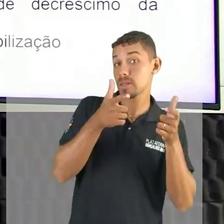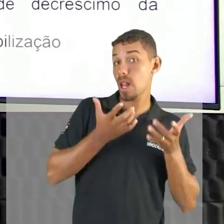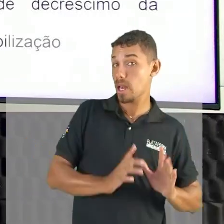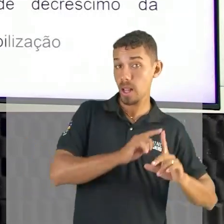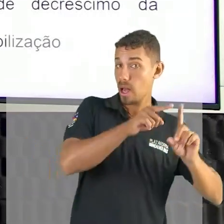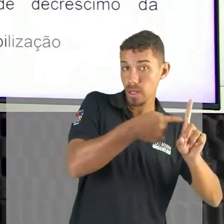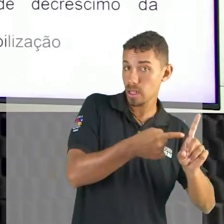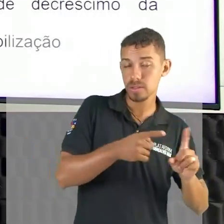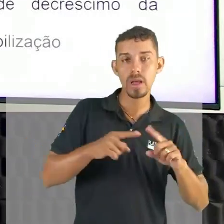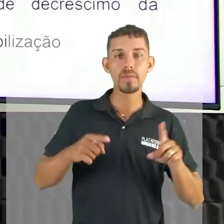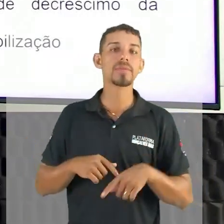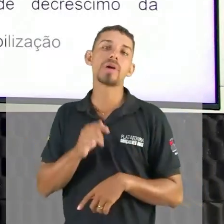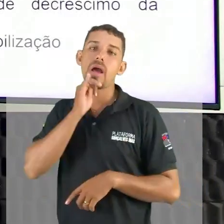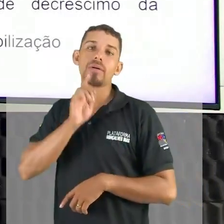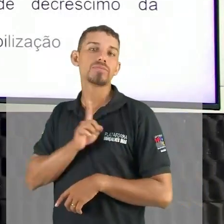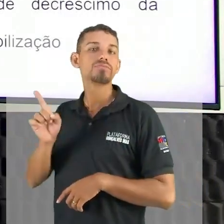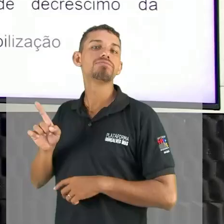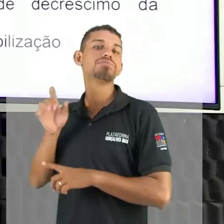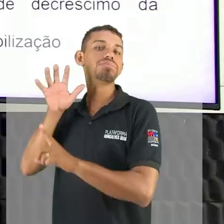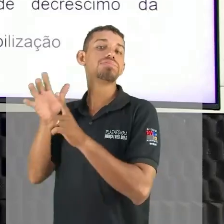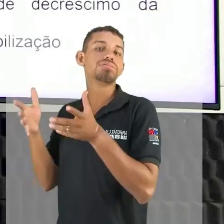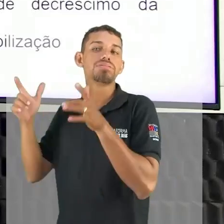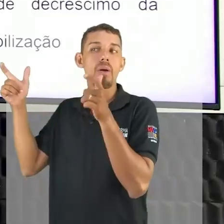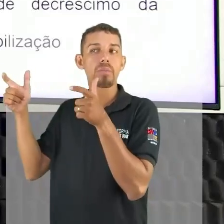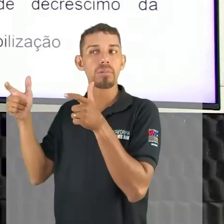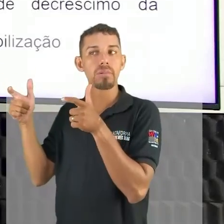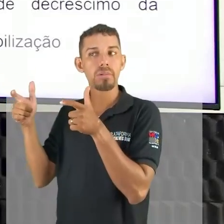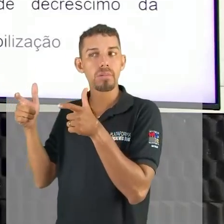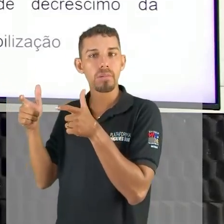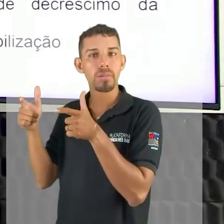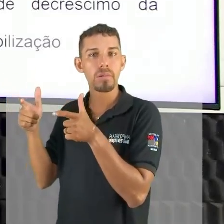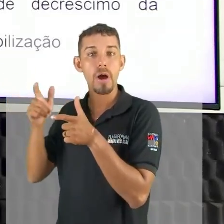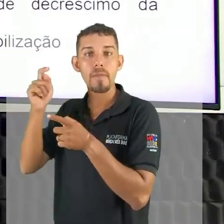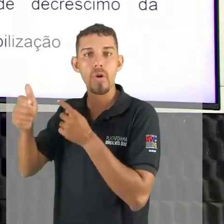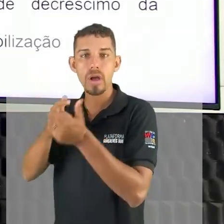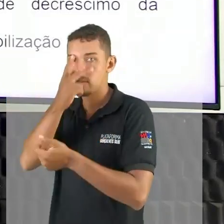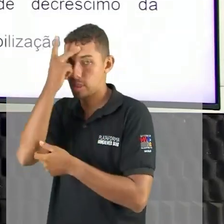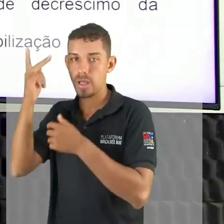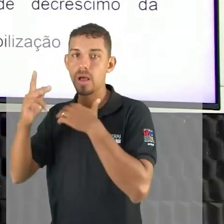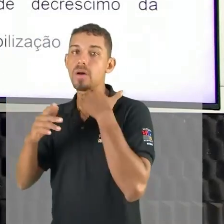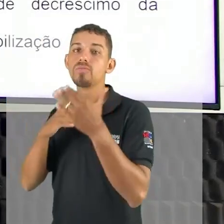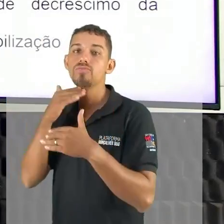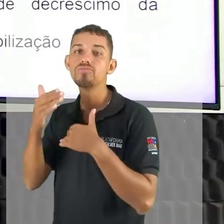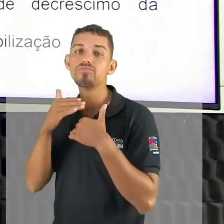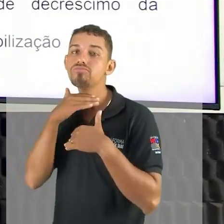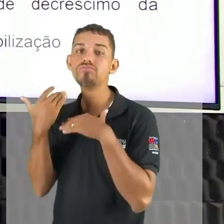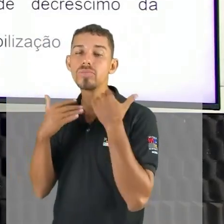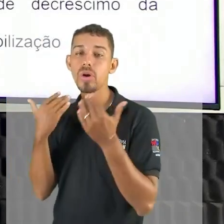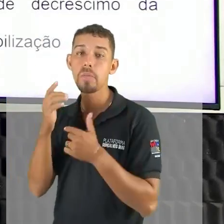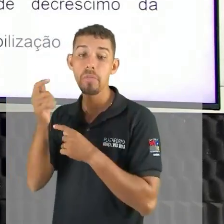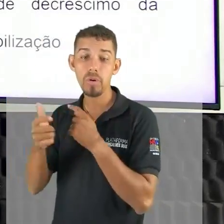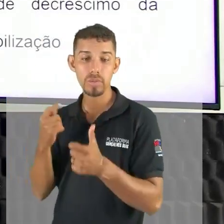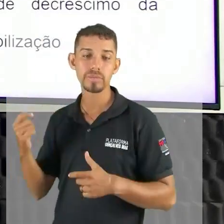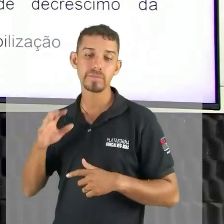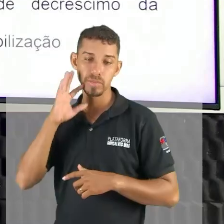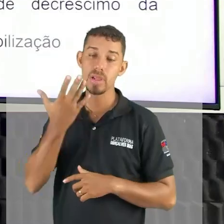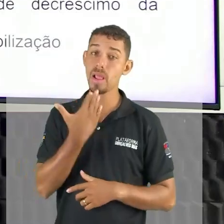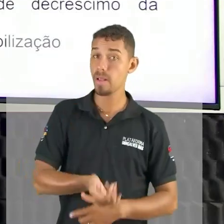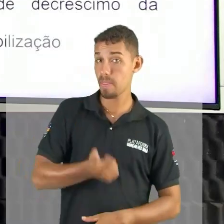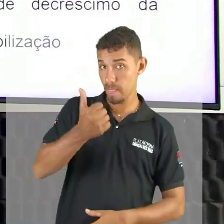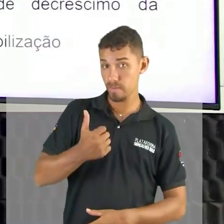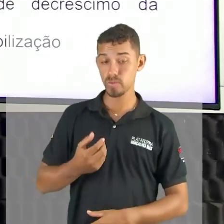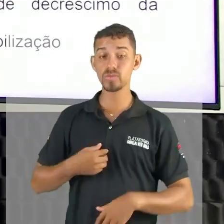natalidade, foi muito mais influência da redução drástica da mortalidade, em consequência das